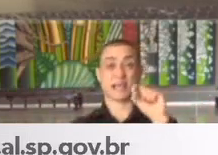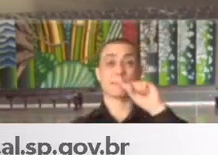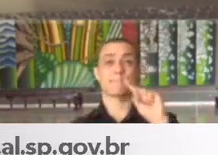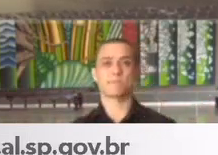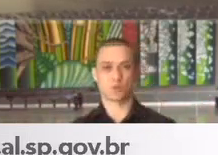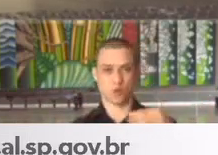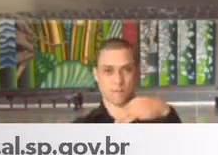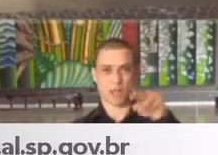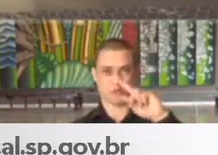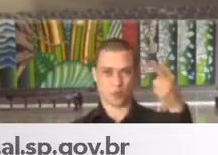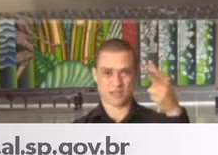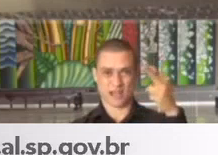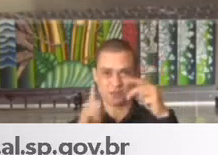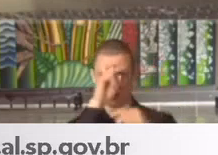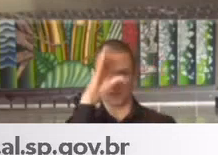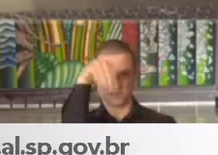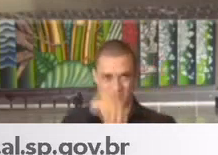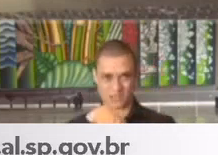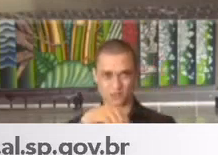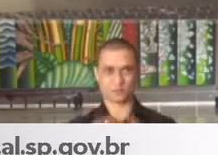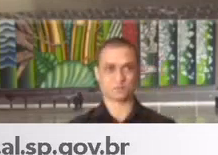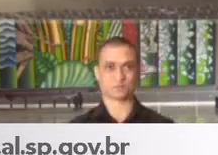100 metros quadrados cada um desses